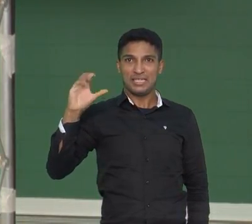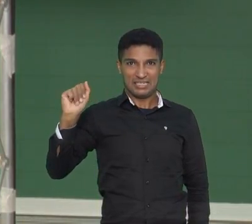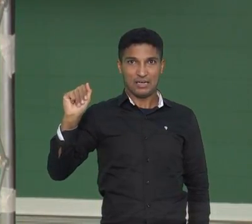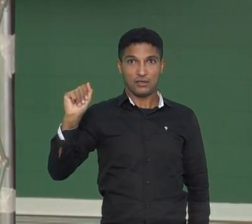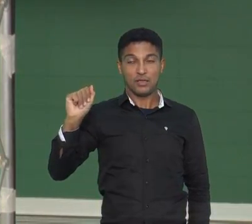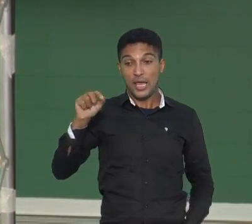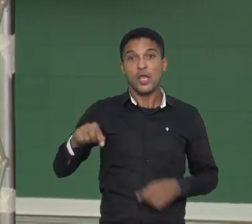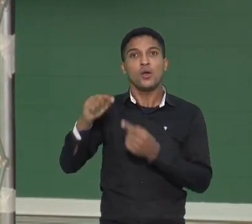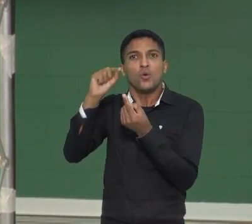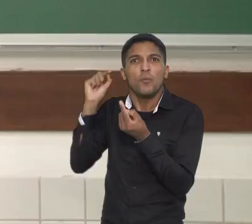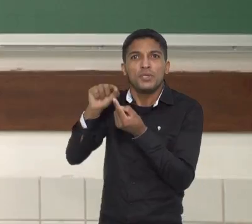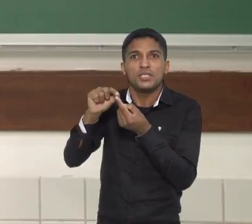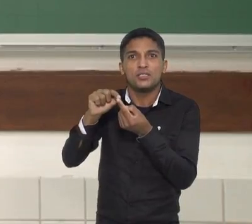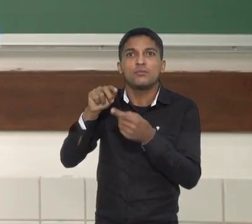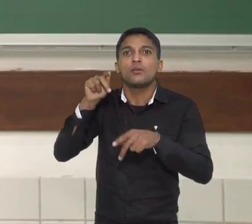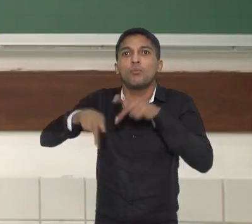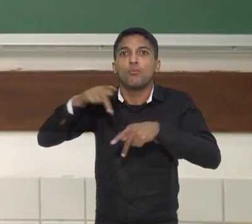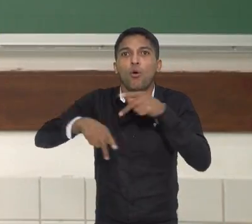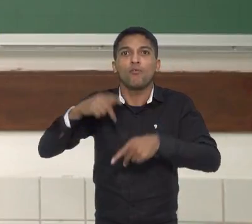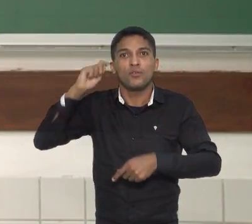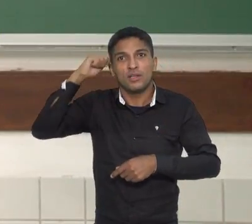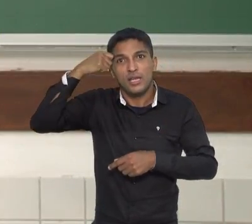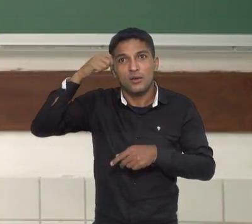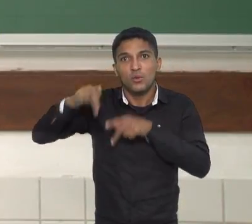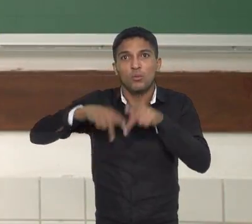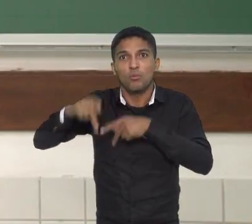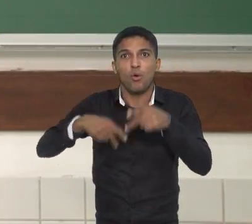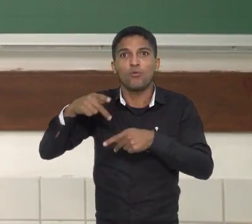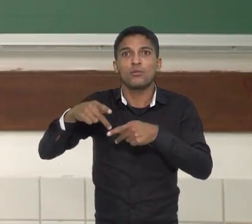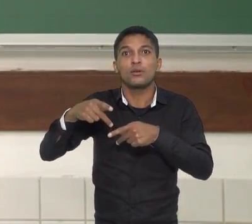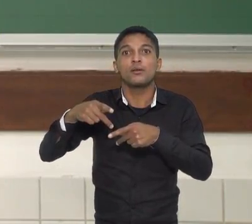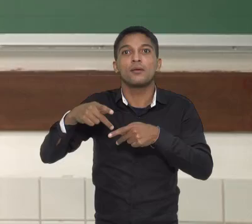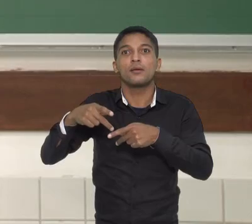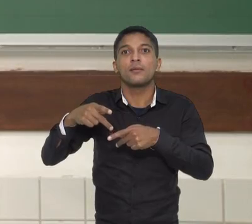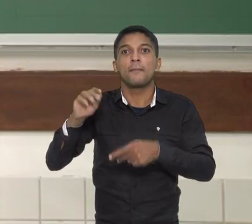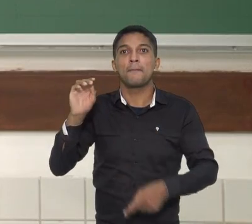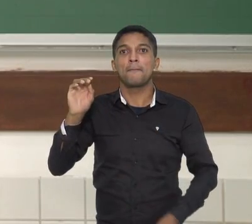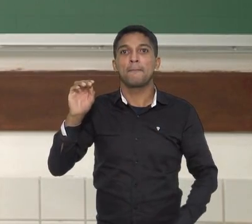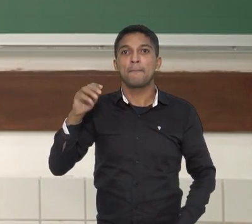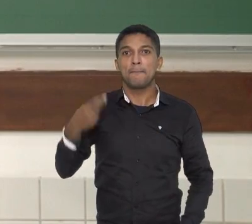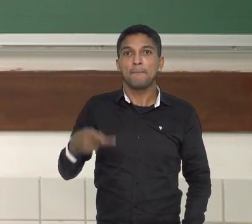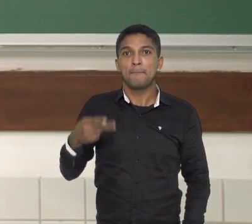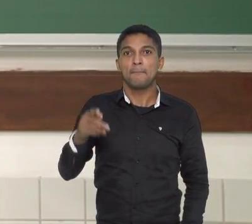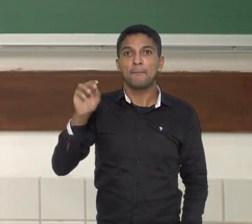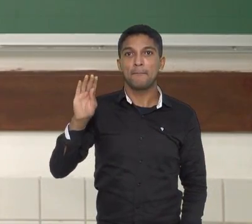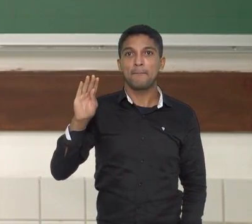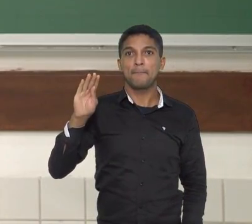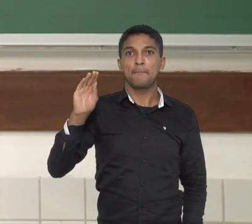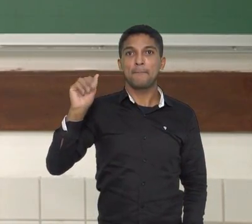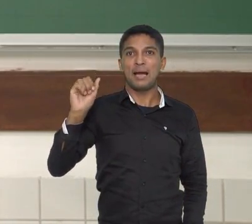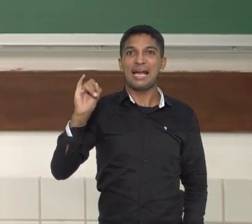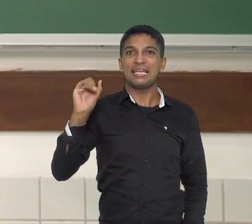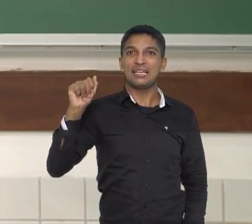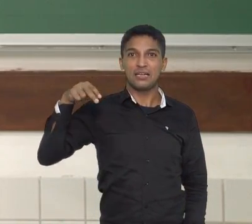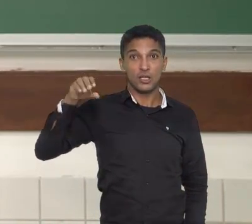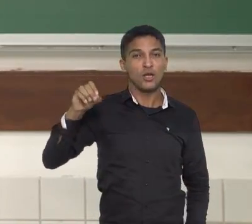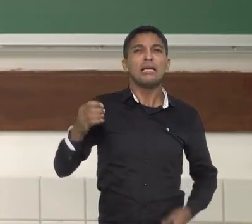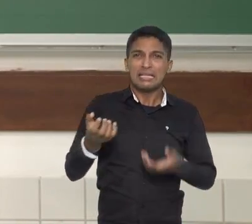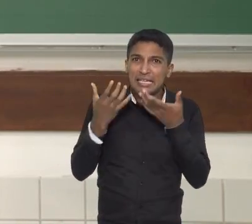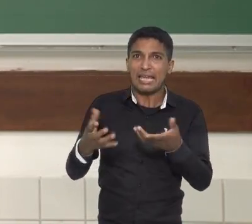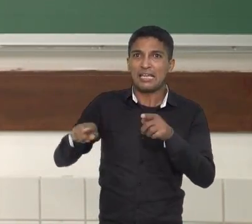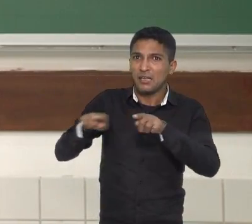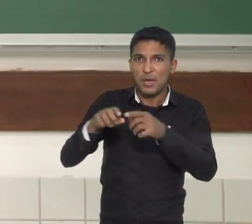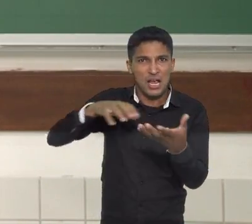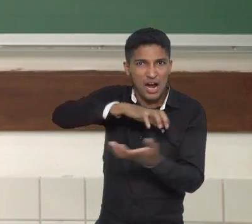que significa? Significa que eles queriam a separação em relação a Portugal também, tá?